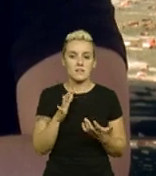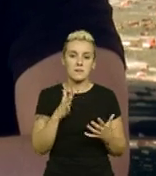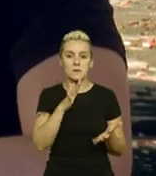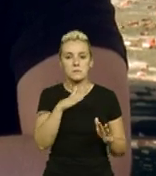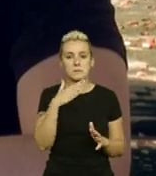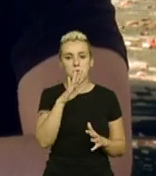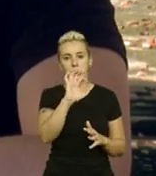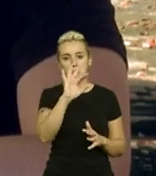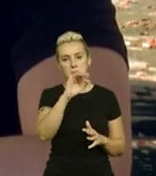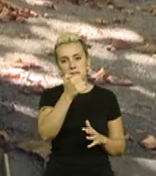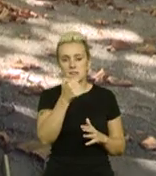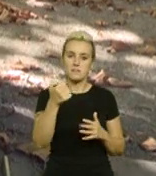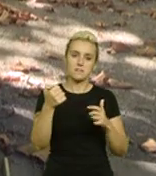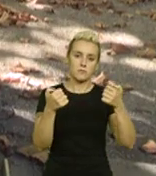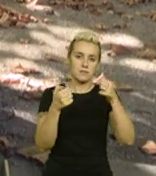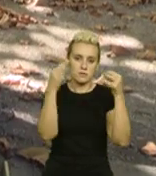4555